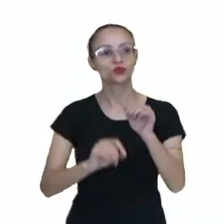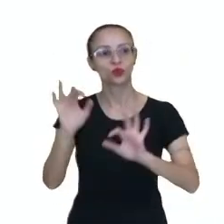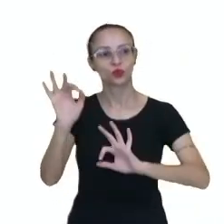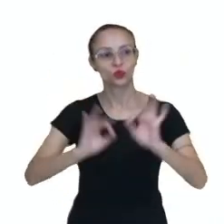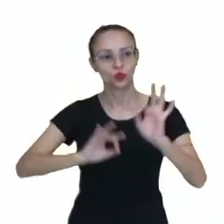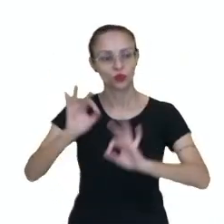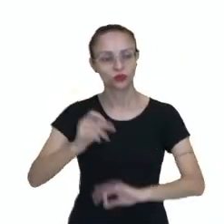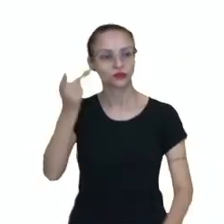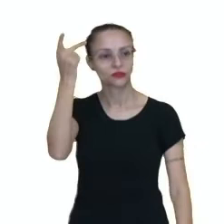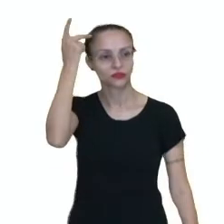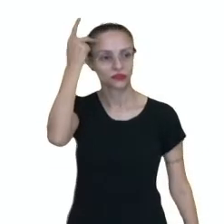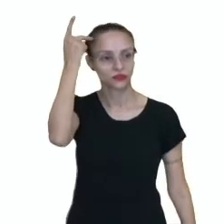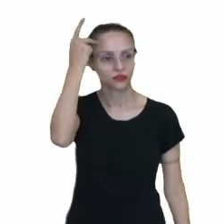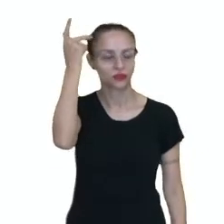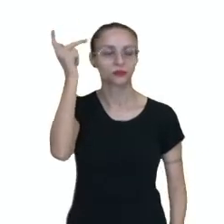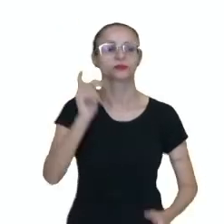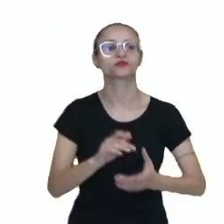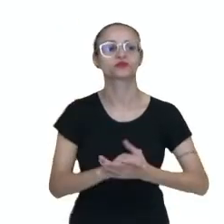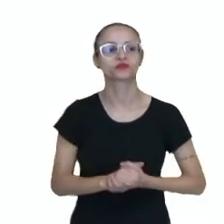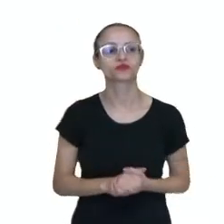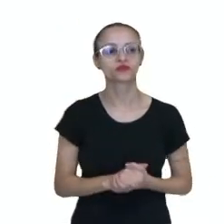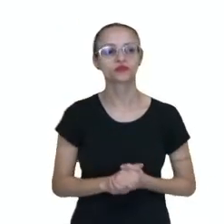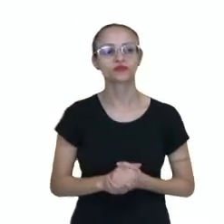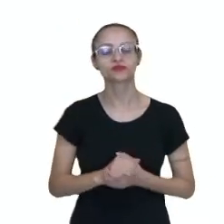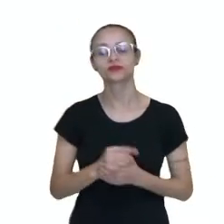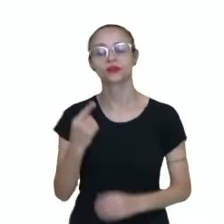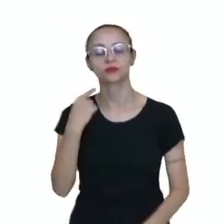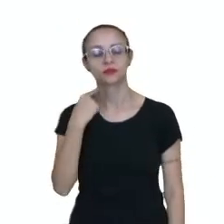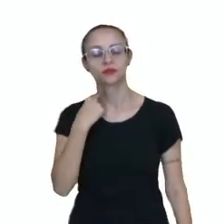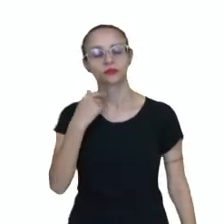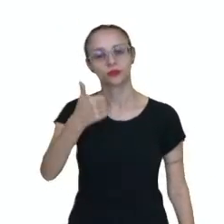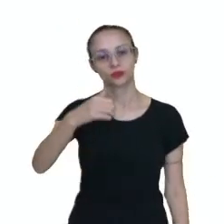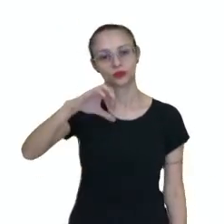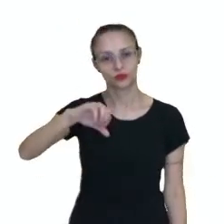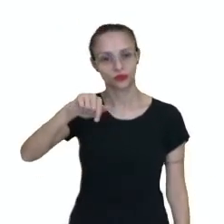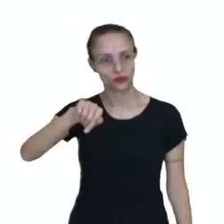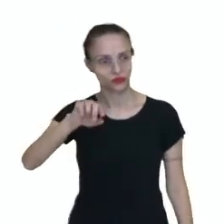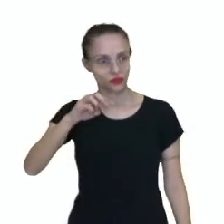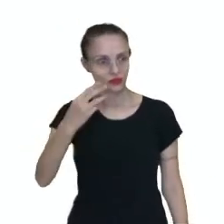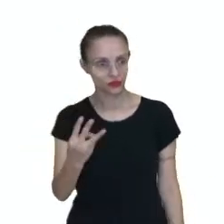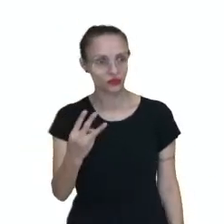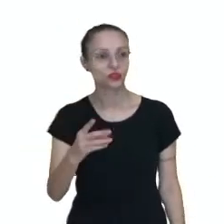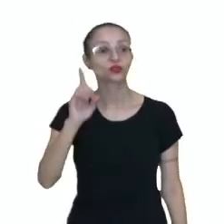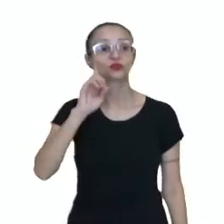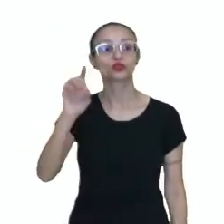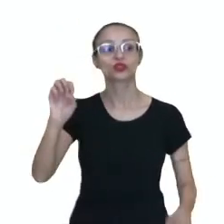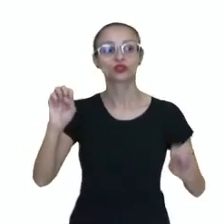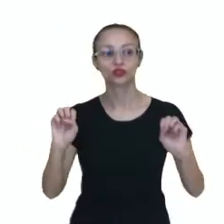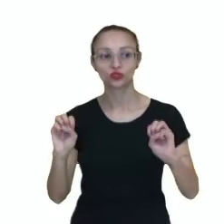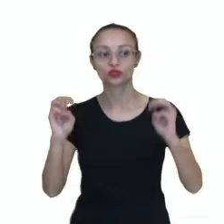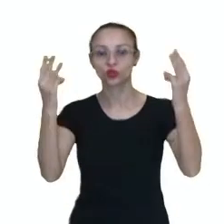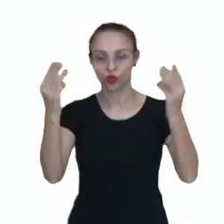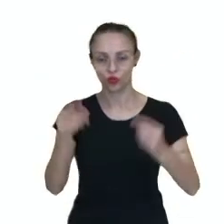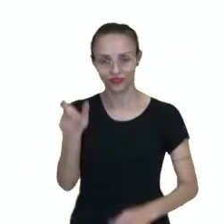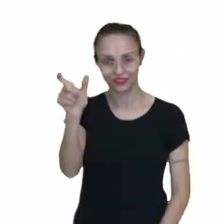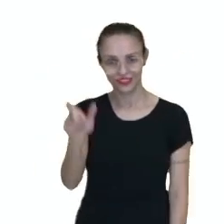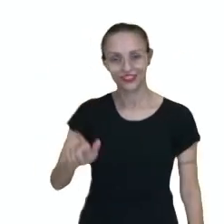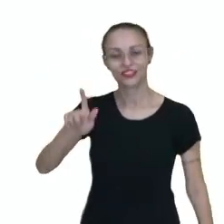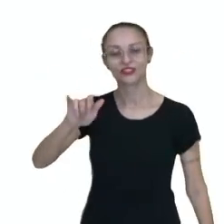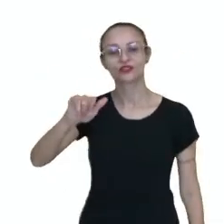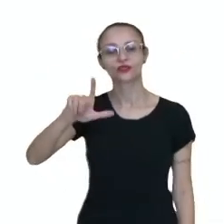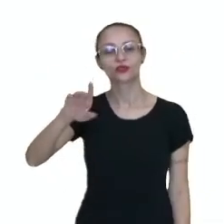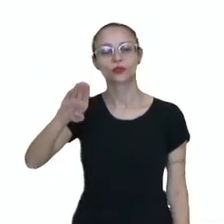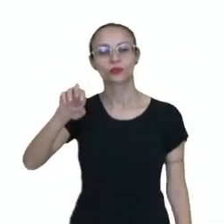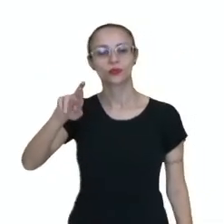no Palácio de Convenções em Anhembi, em São Paulo, em 1973. No dia do show, quando Gilberto Gil e Chico